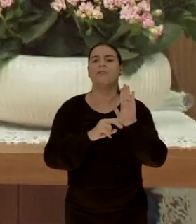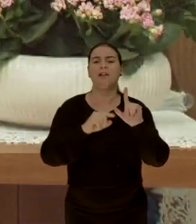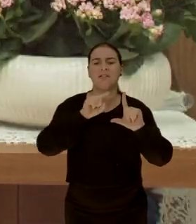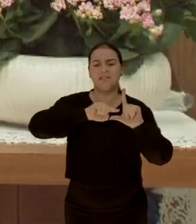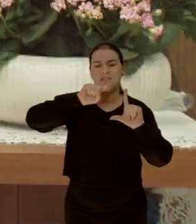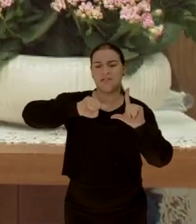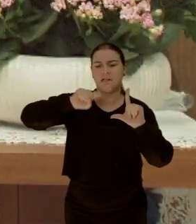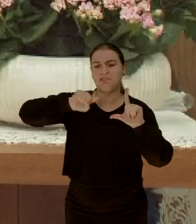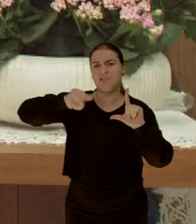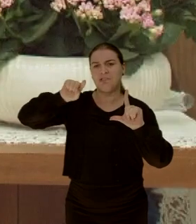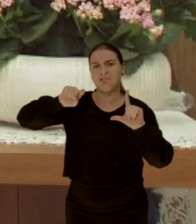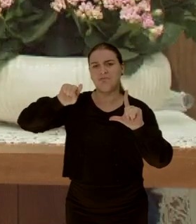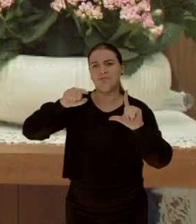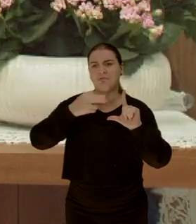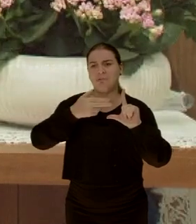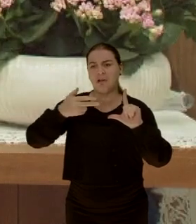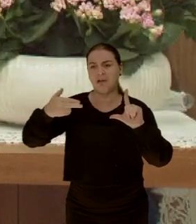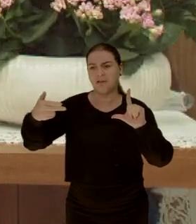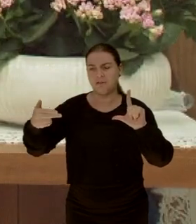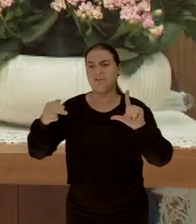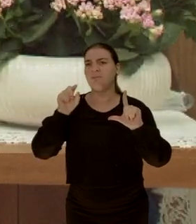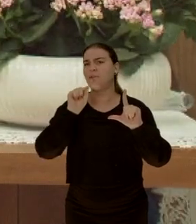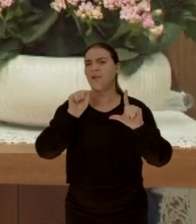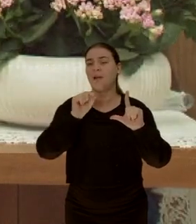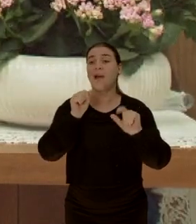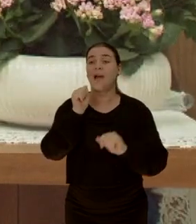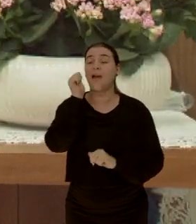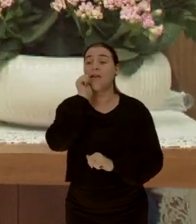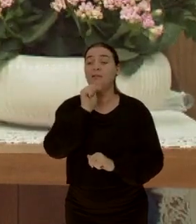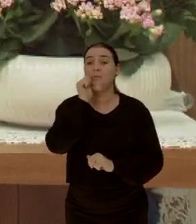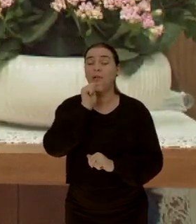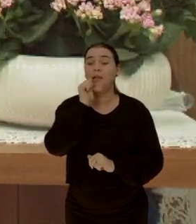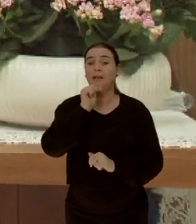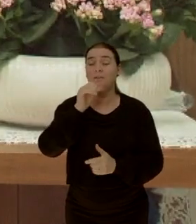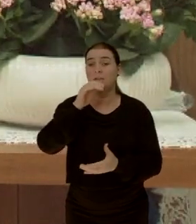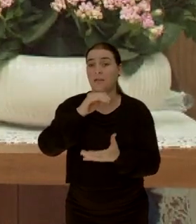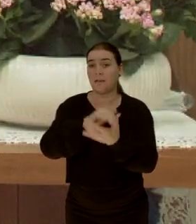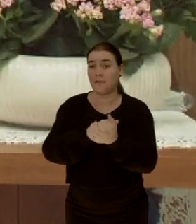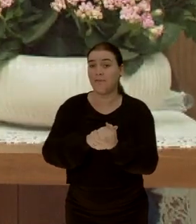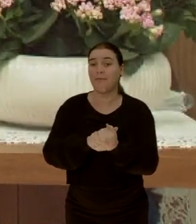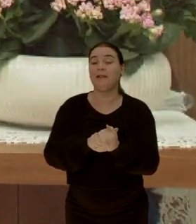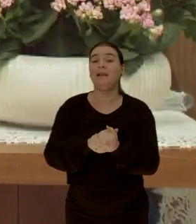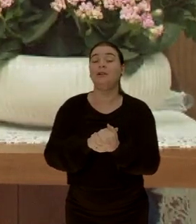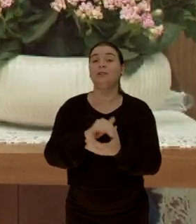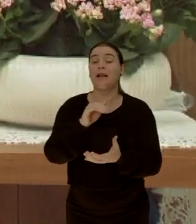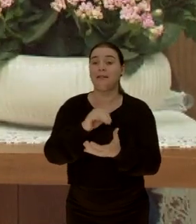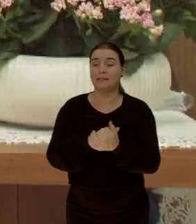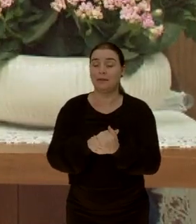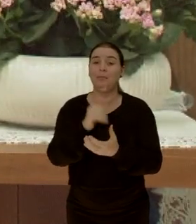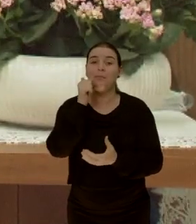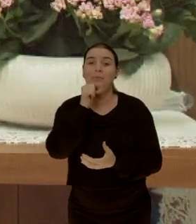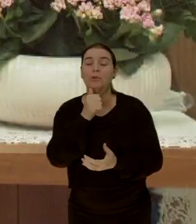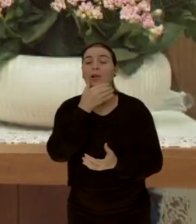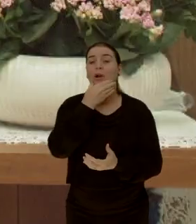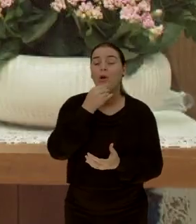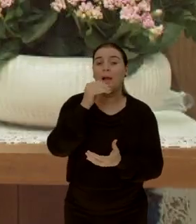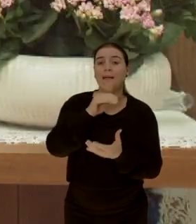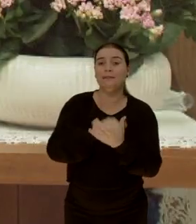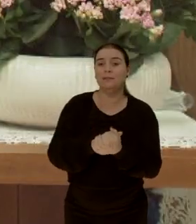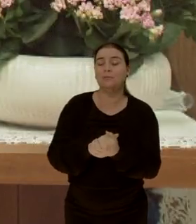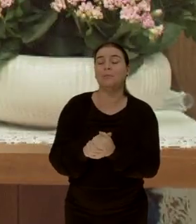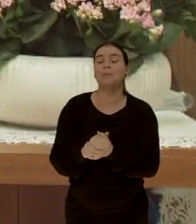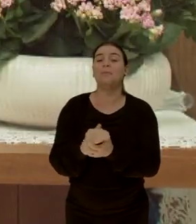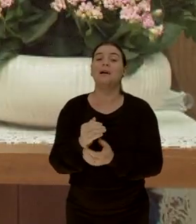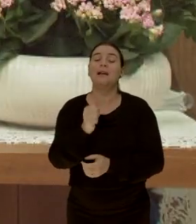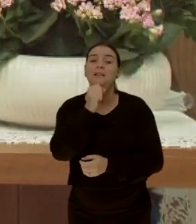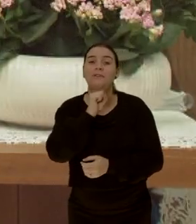seguinte, que as mulheres, os casais agora estão se casando mais velhos. As mulheres,